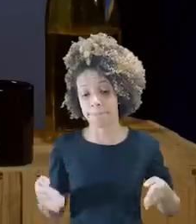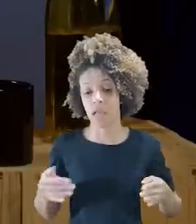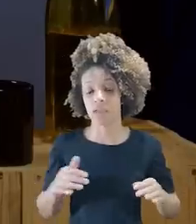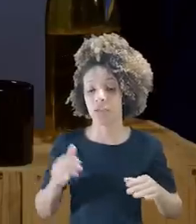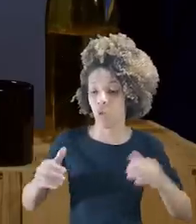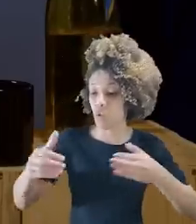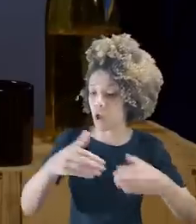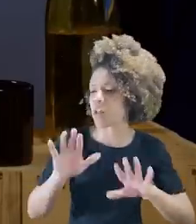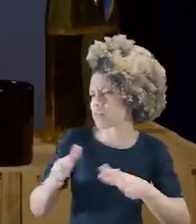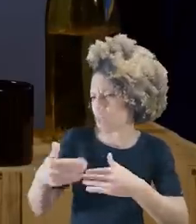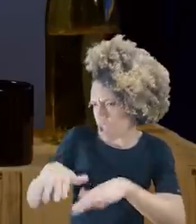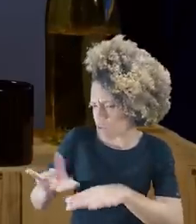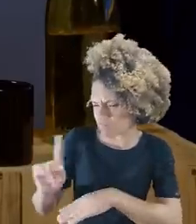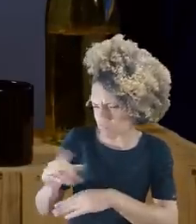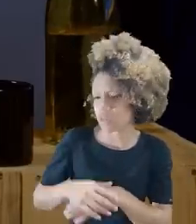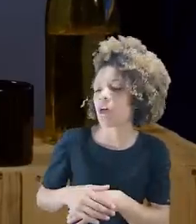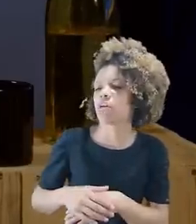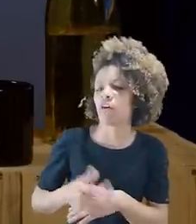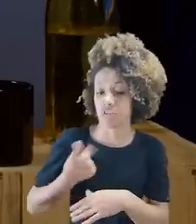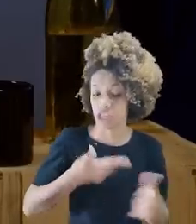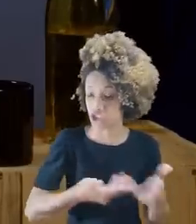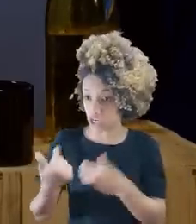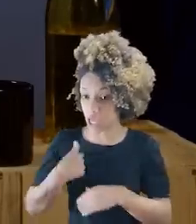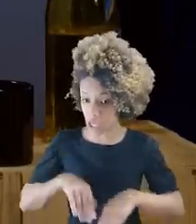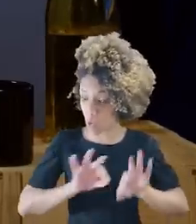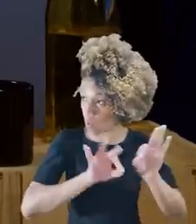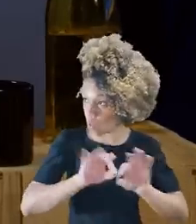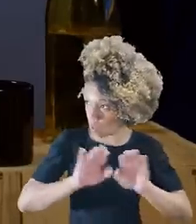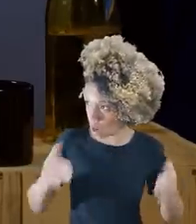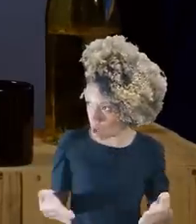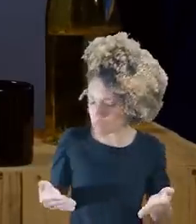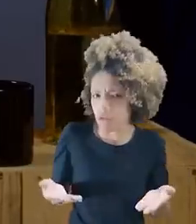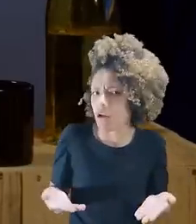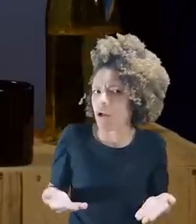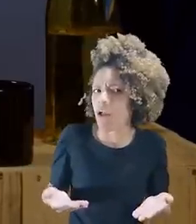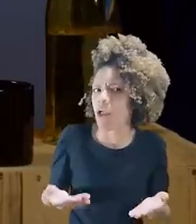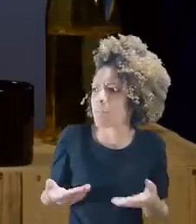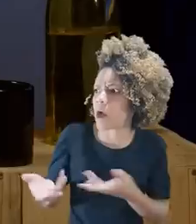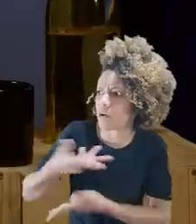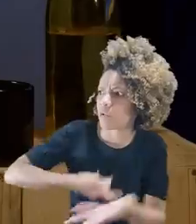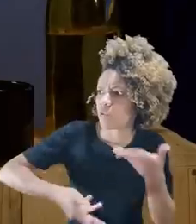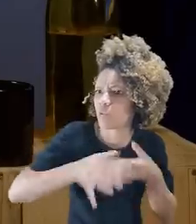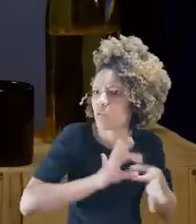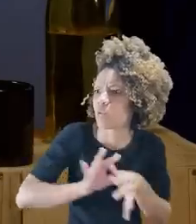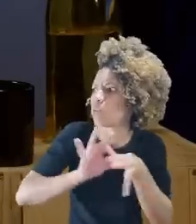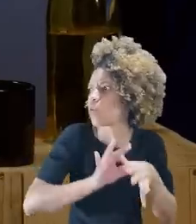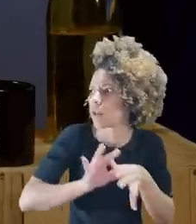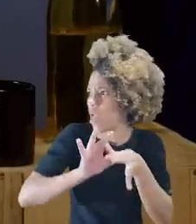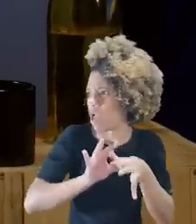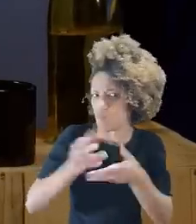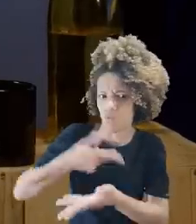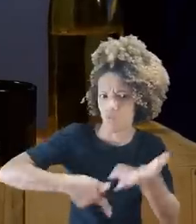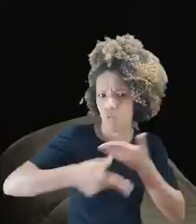respeito é a mamãe agora agora meio-dia né Posso ligar um pouquinho posso ver um pouquinho que que você vai